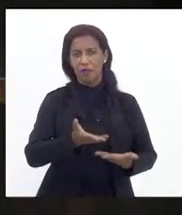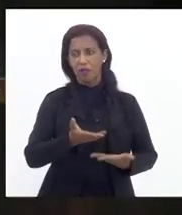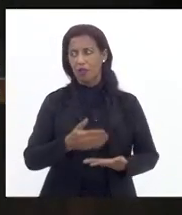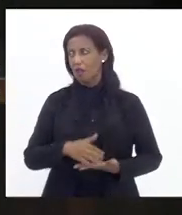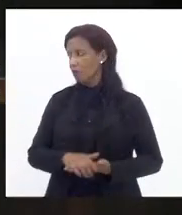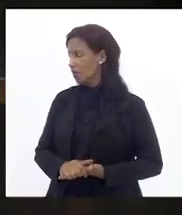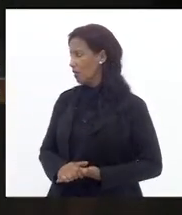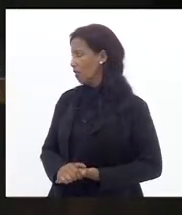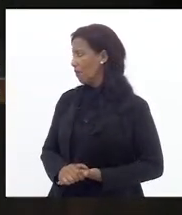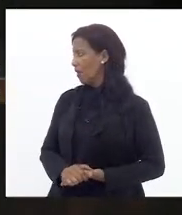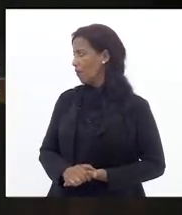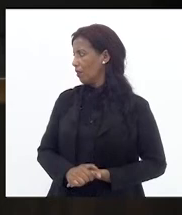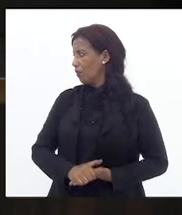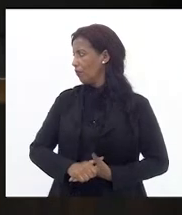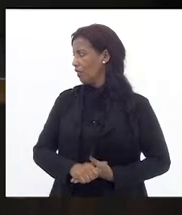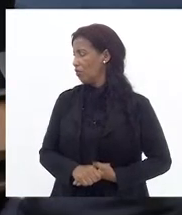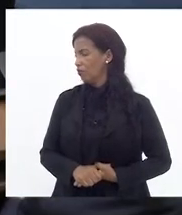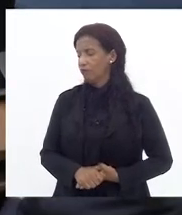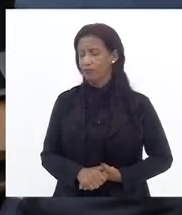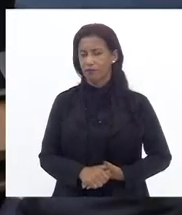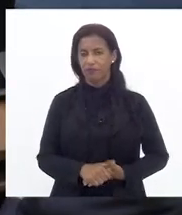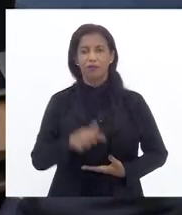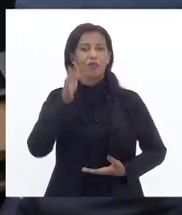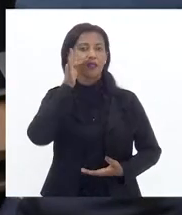Flávio serafini MA